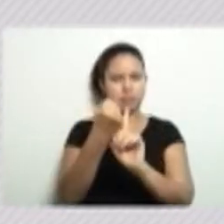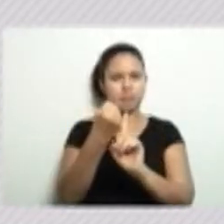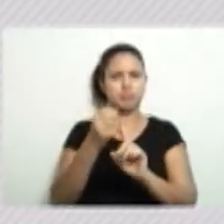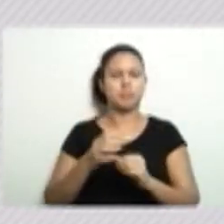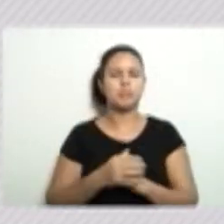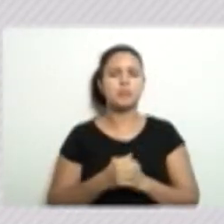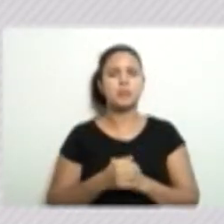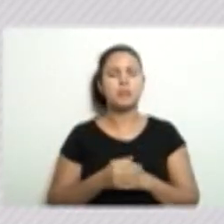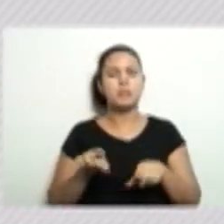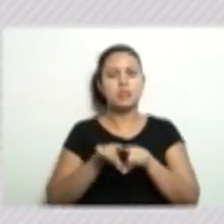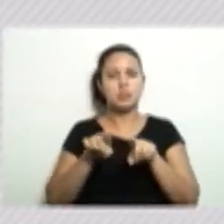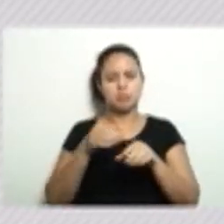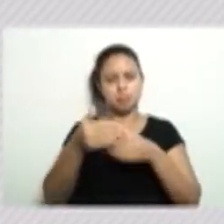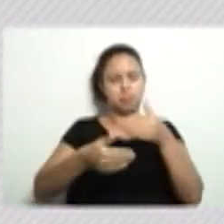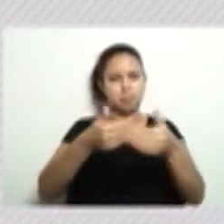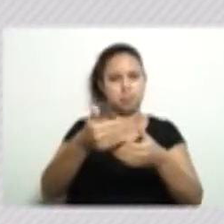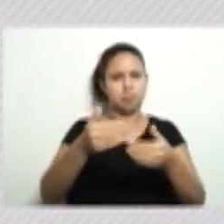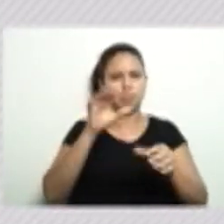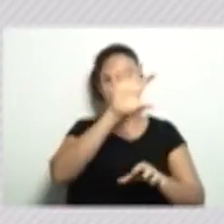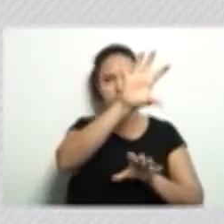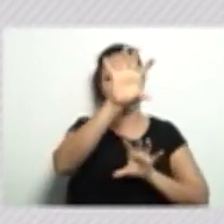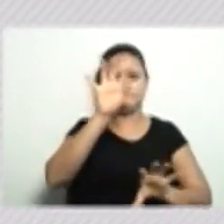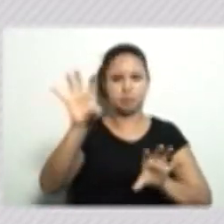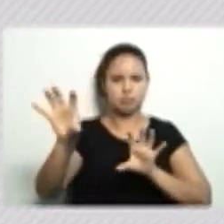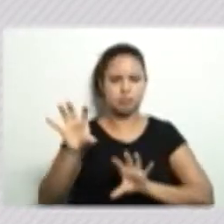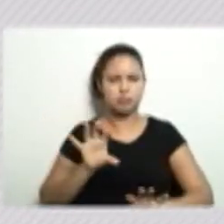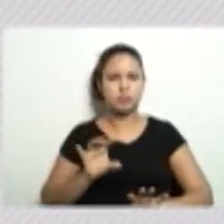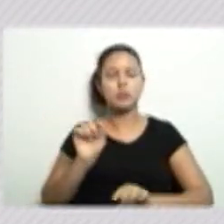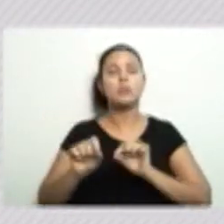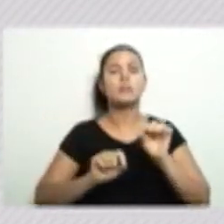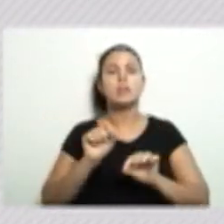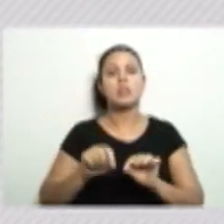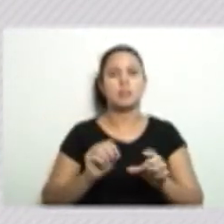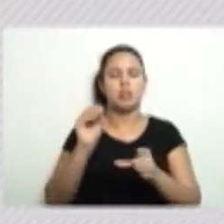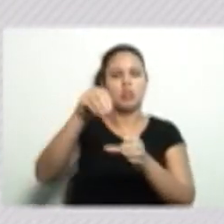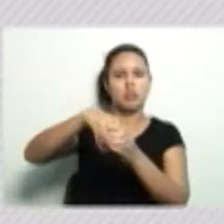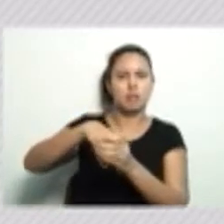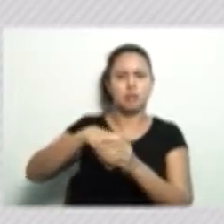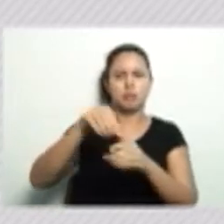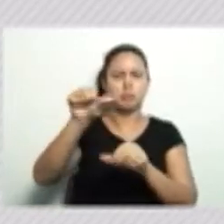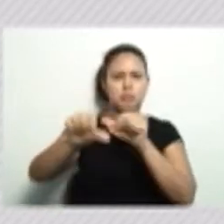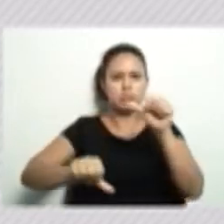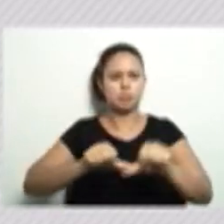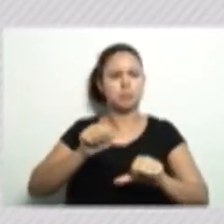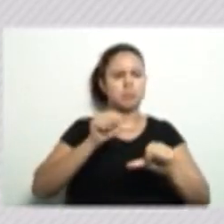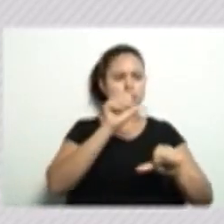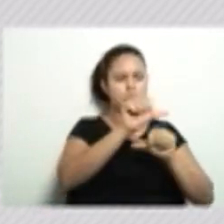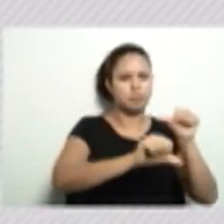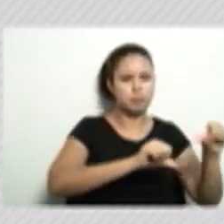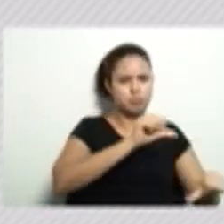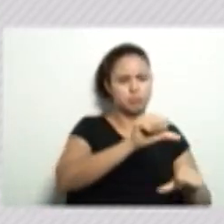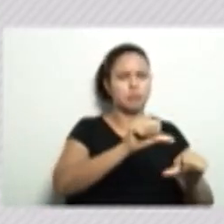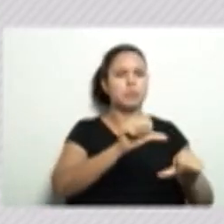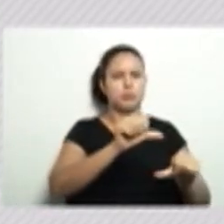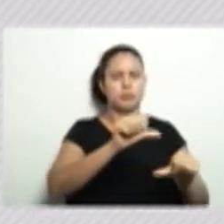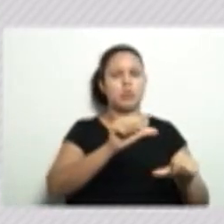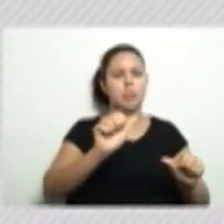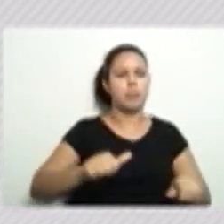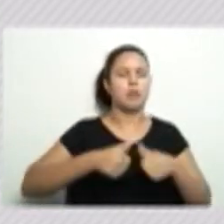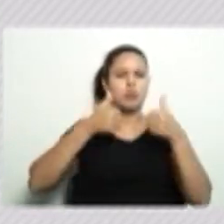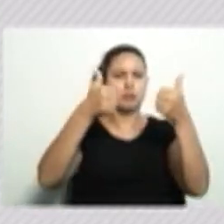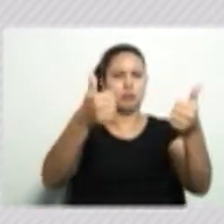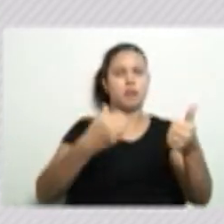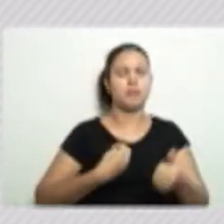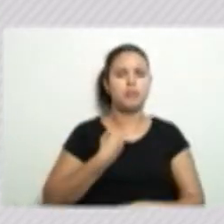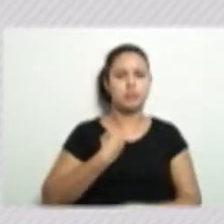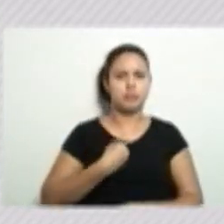Já o desenvolvimento regional é o processo interno de mudanças que leva ao dinamismo econômico e à qualidade de vida da população em